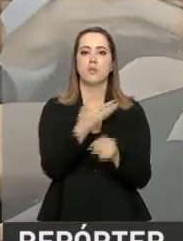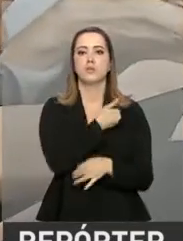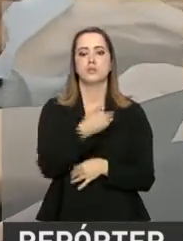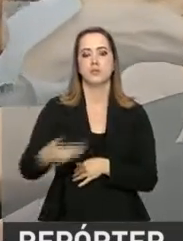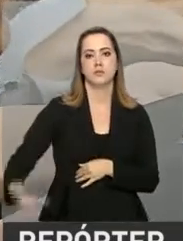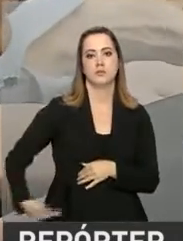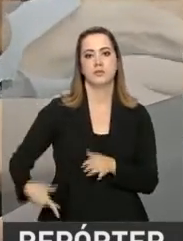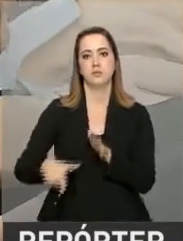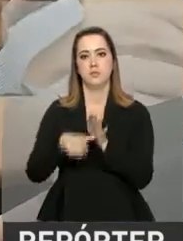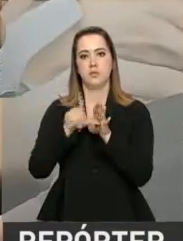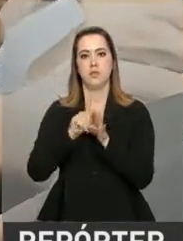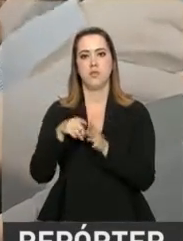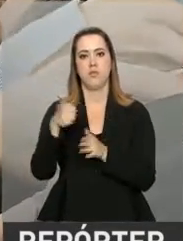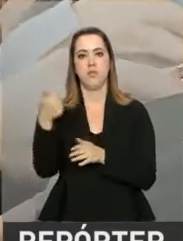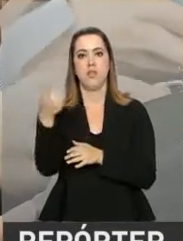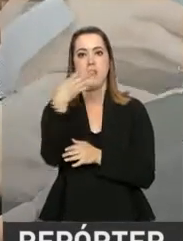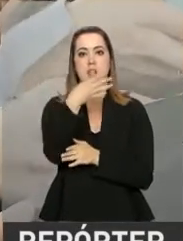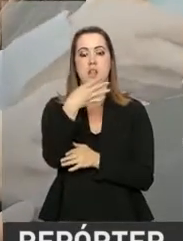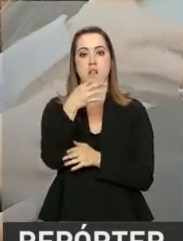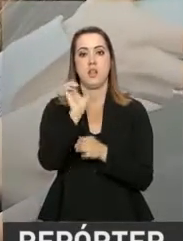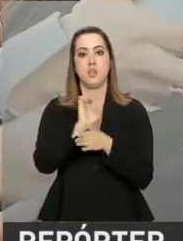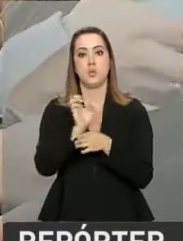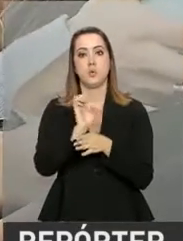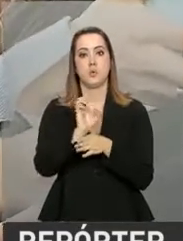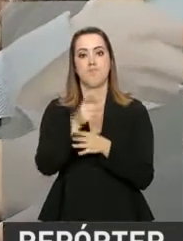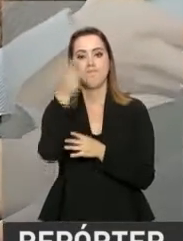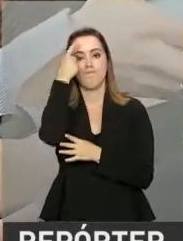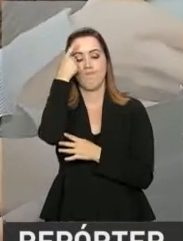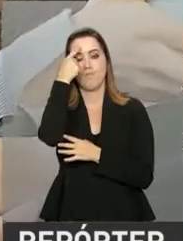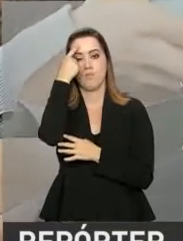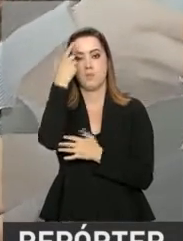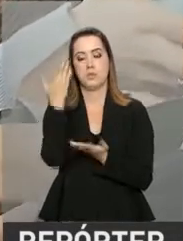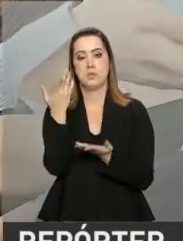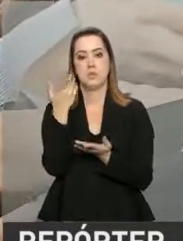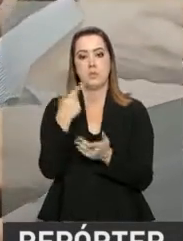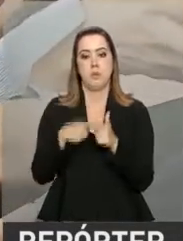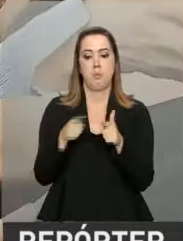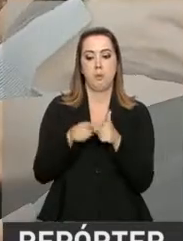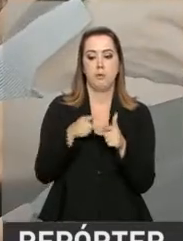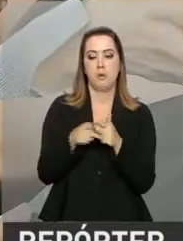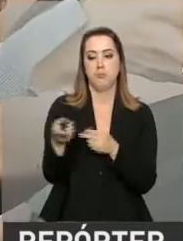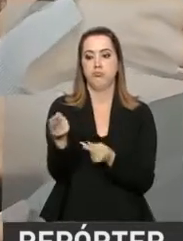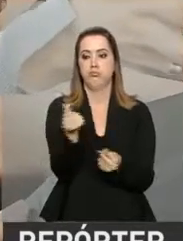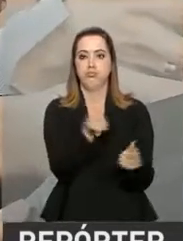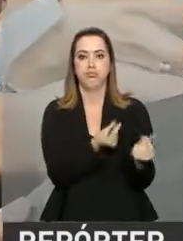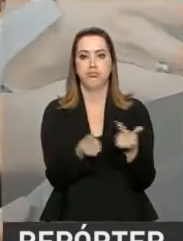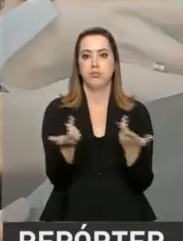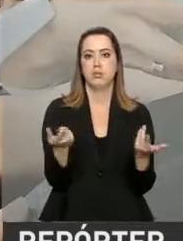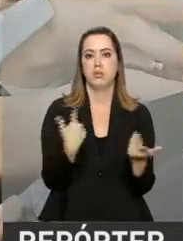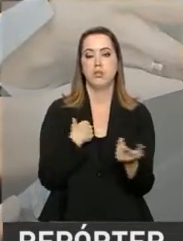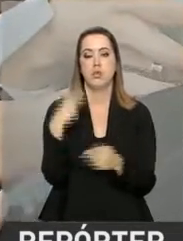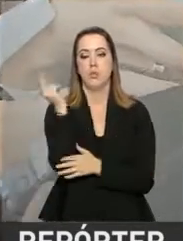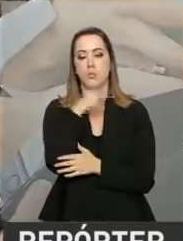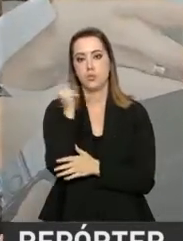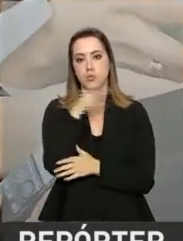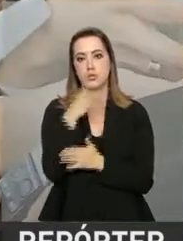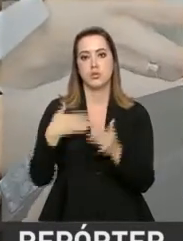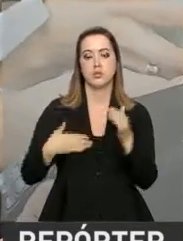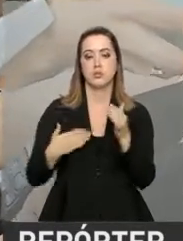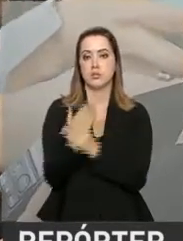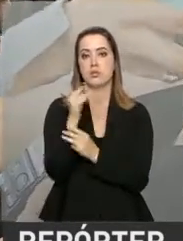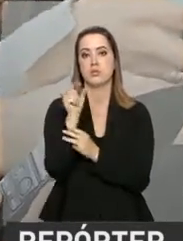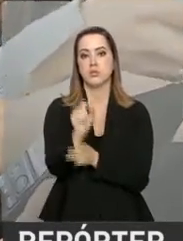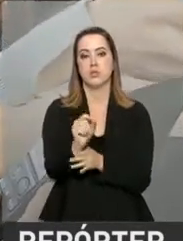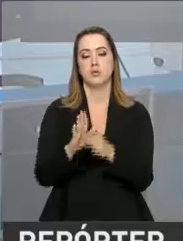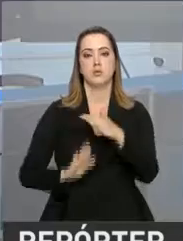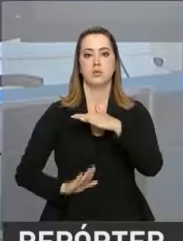14 estados pensão e decretar calamidade financeira então isso mostra a urgência da aprovação da pec do